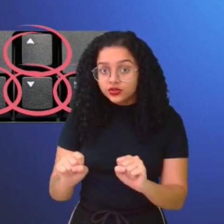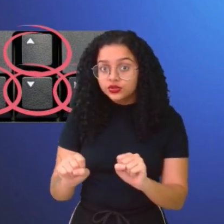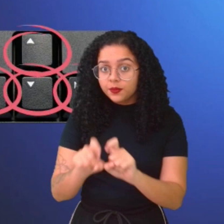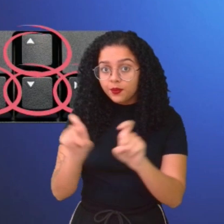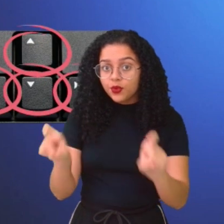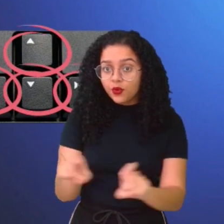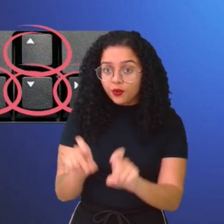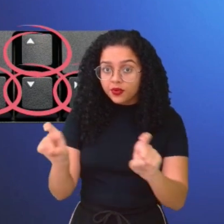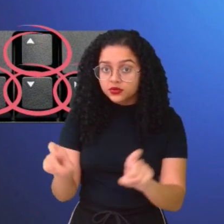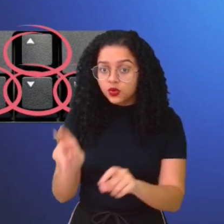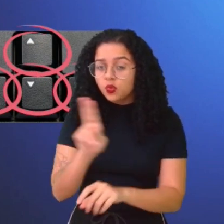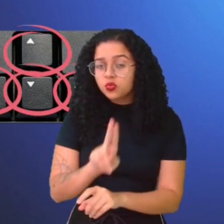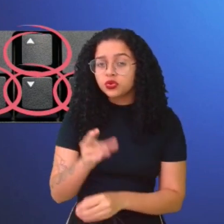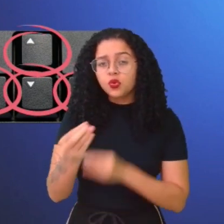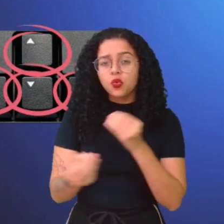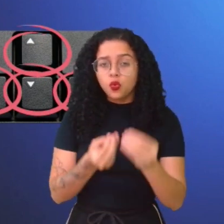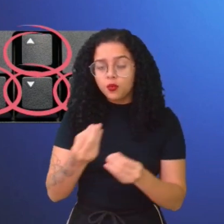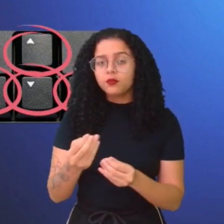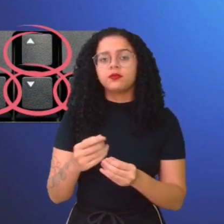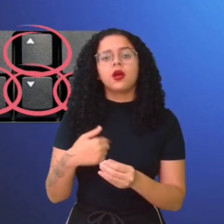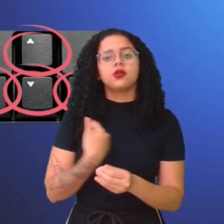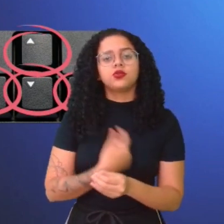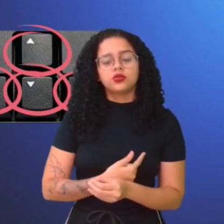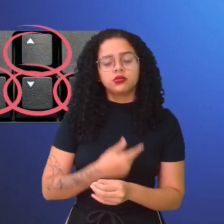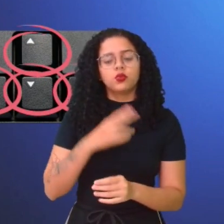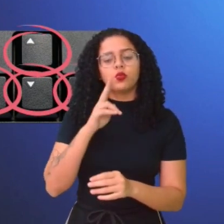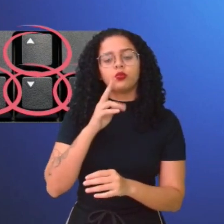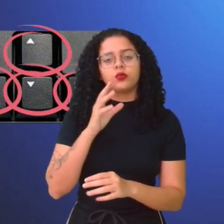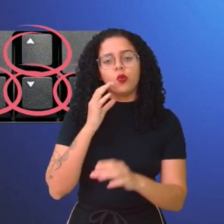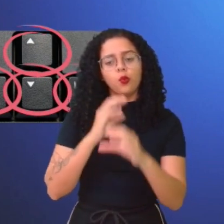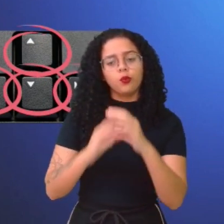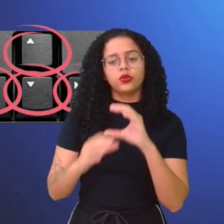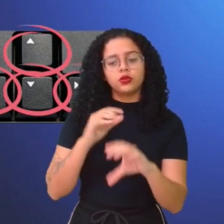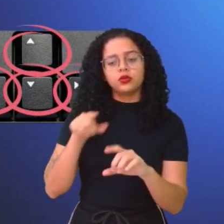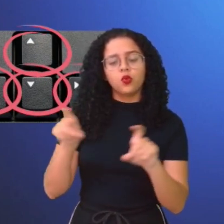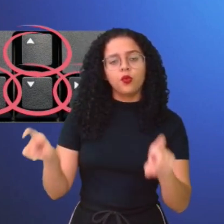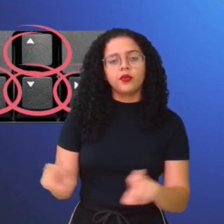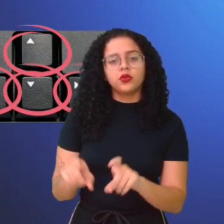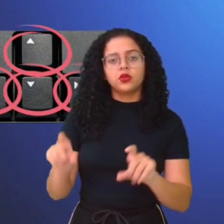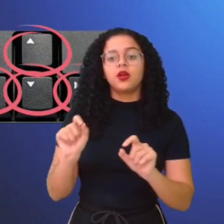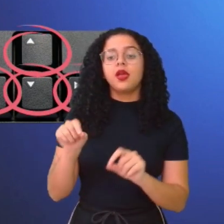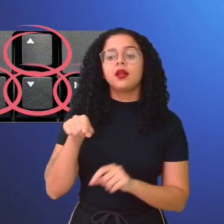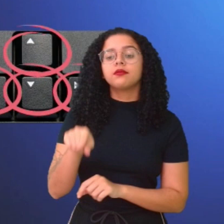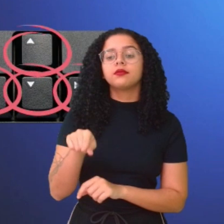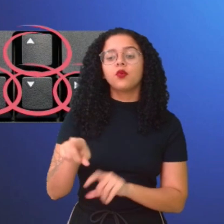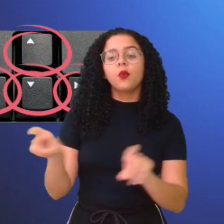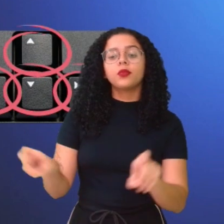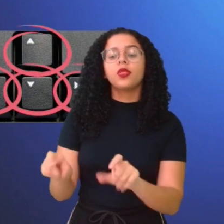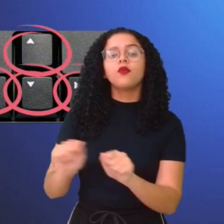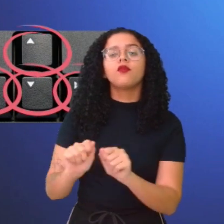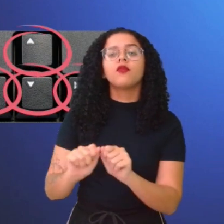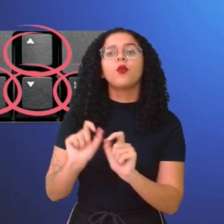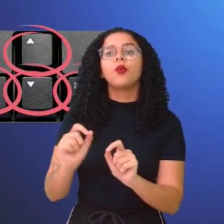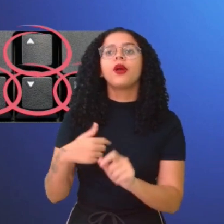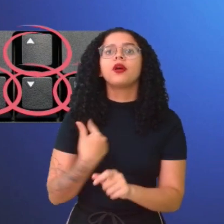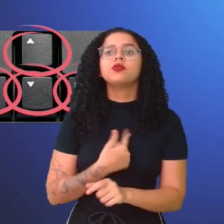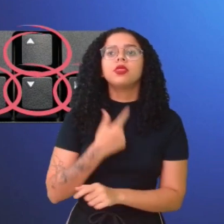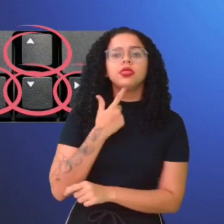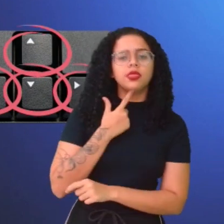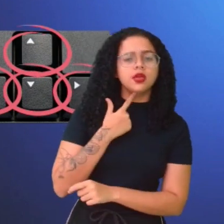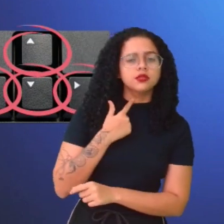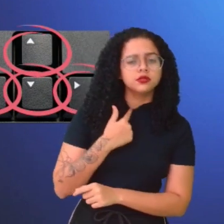para que a gente se comunique com o computador para que ele faça o que a gente deseja. E quando a gente diz assim, fazer o que a gente